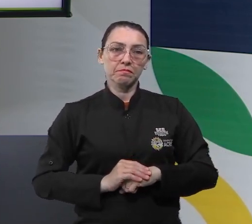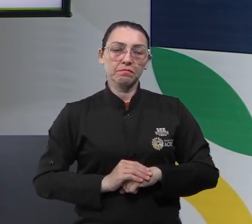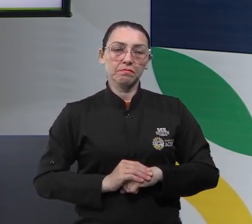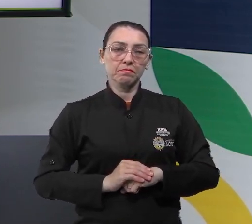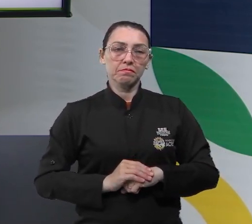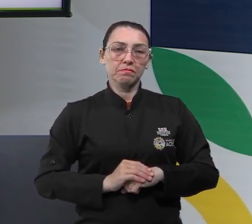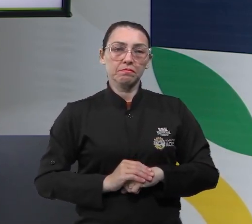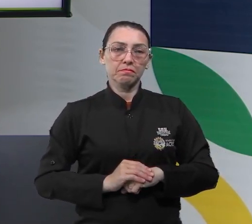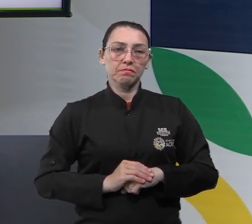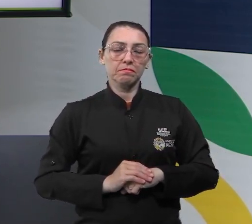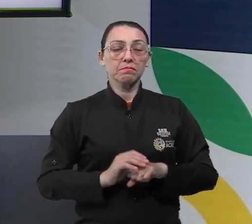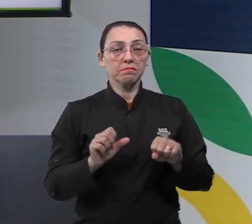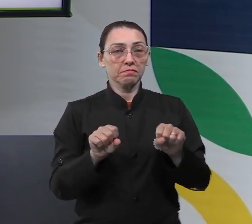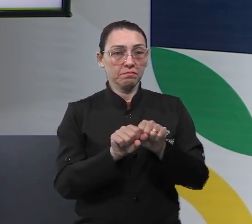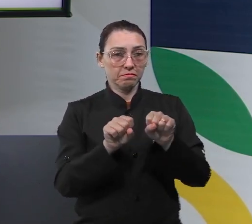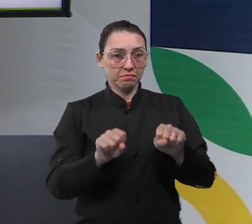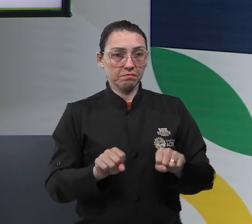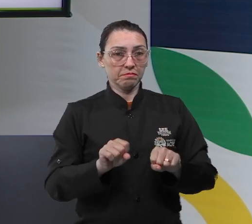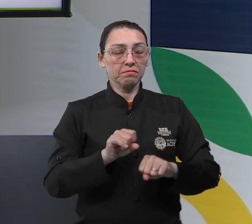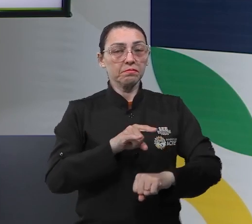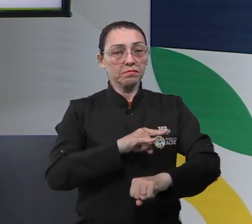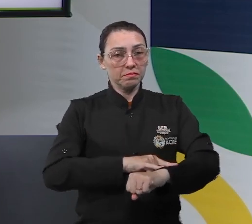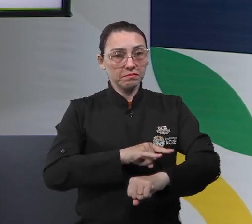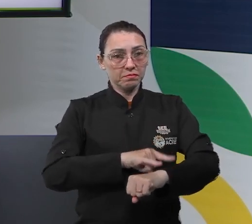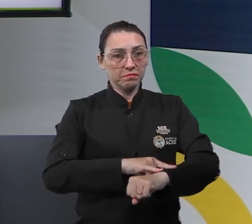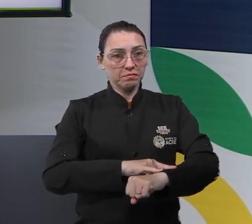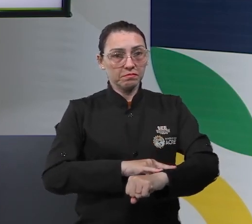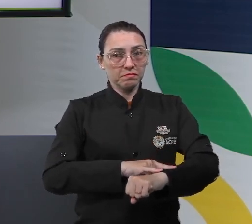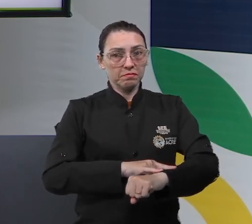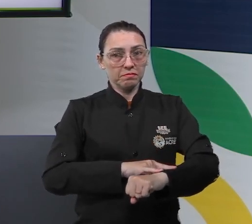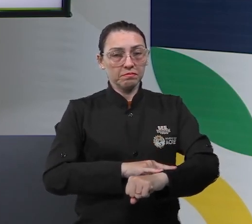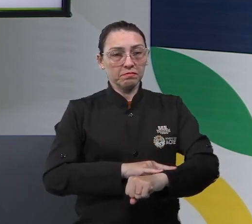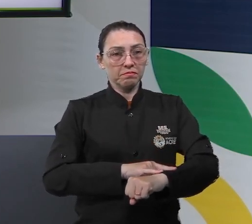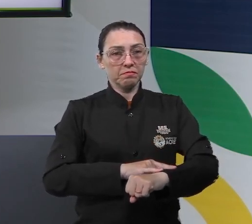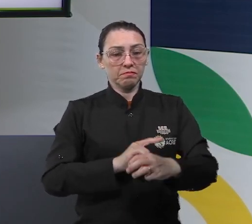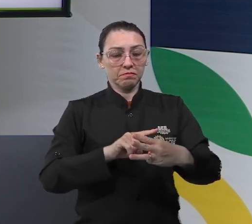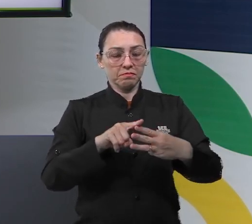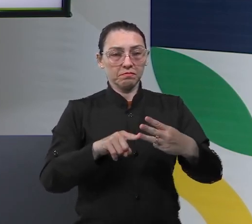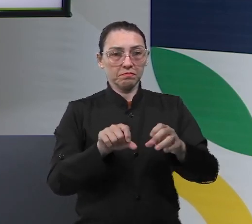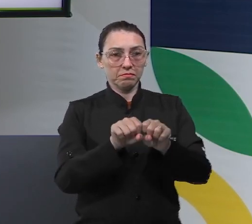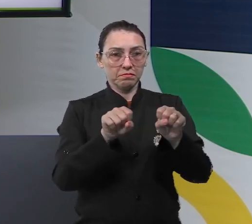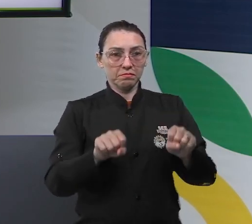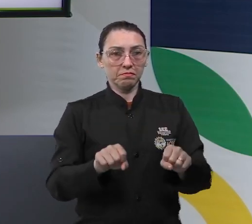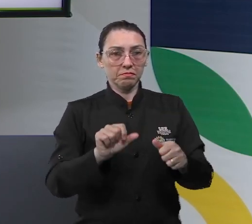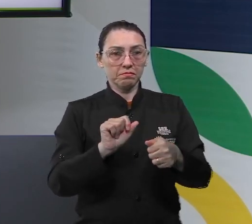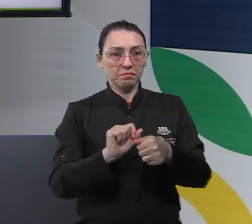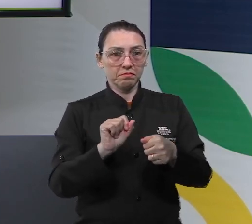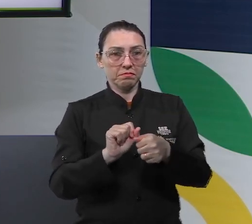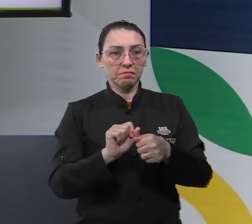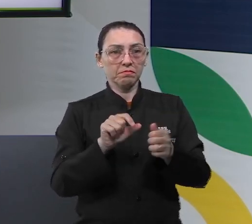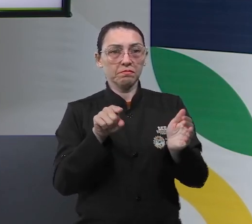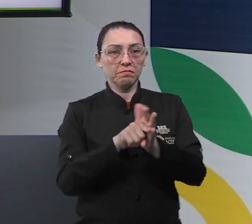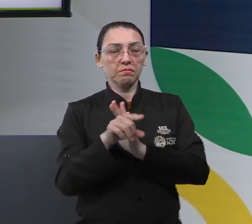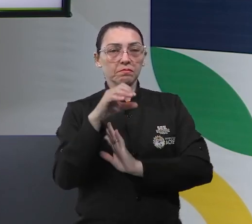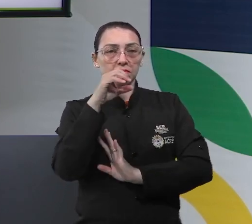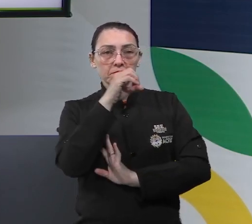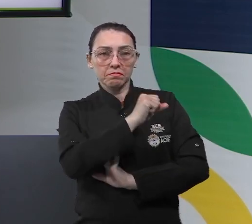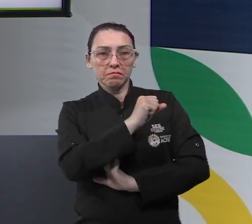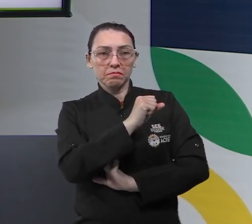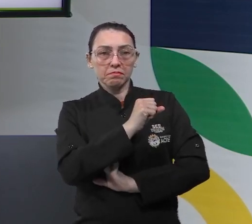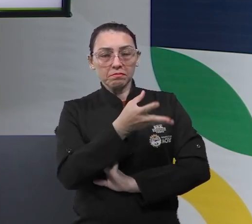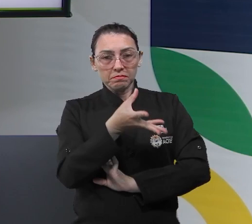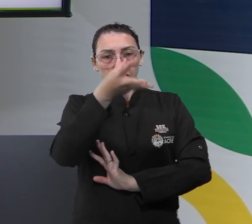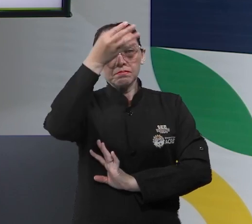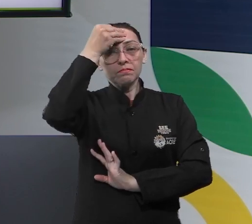pode causar, né, no sistema urinário, tá ok? Bom, pessoal, esses são os 3 sistemas. Agora vamos fazer umas questões rapidinho aqui para